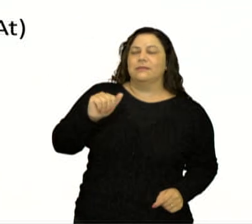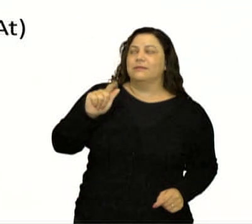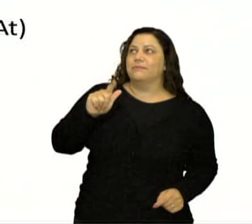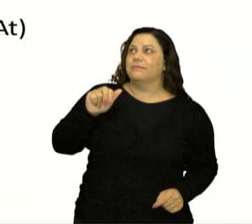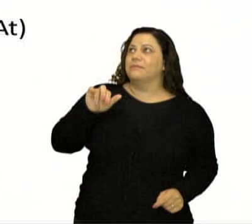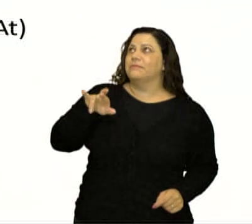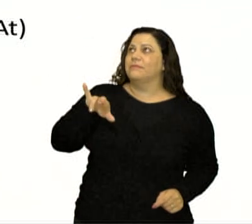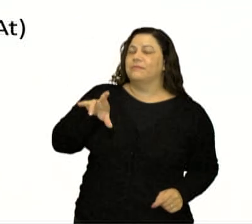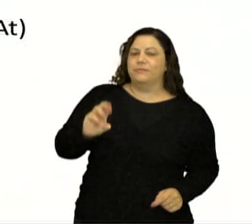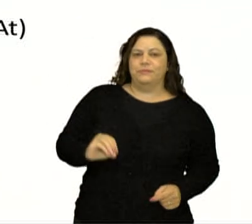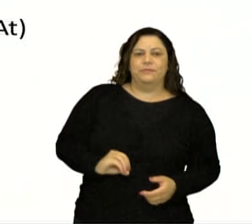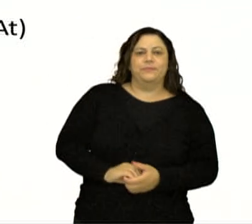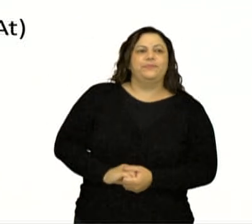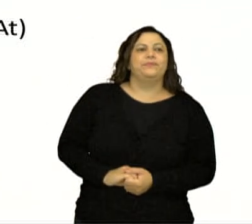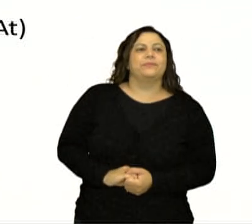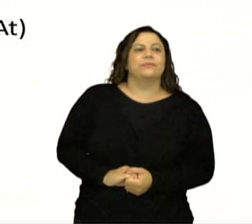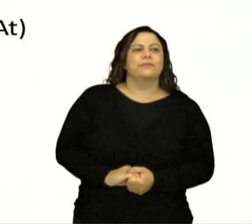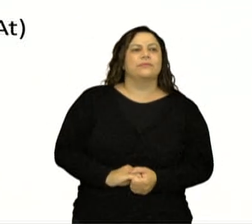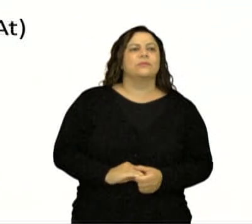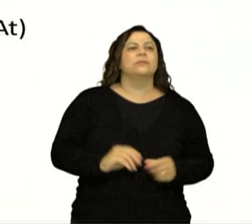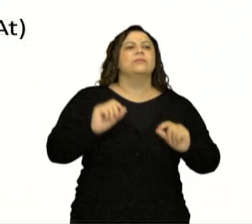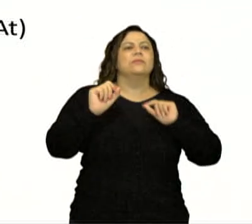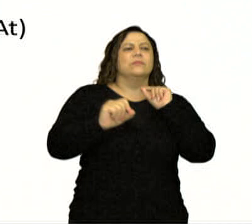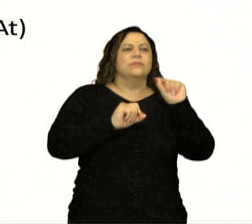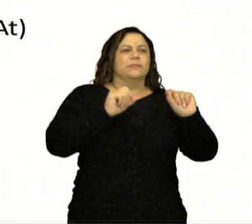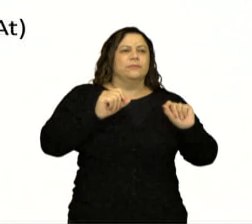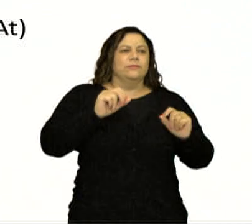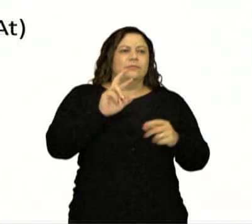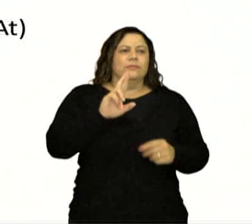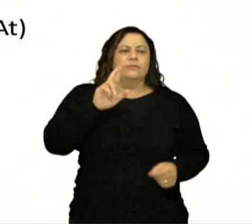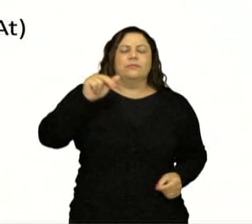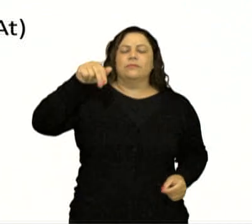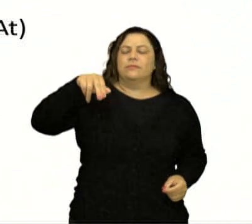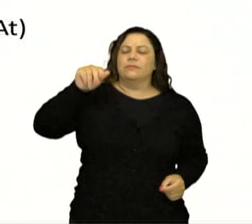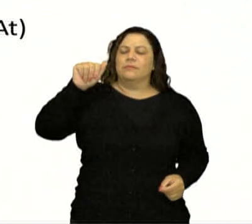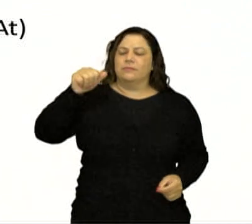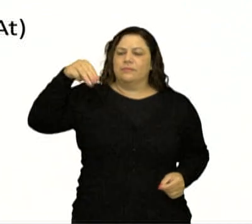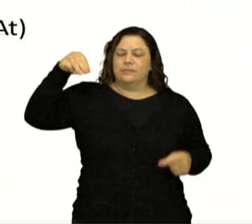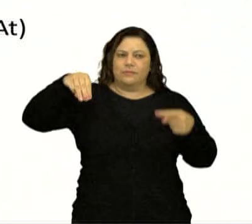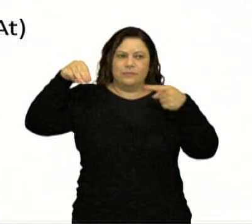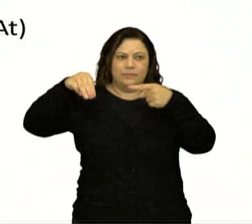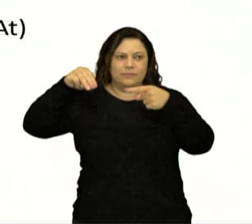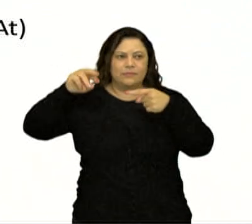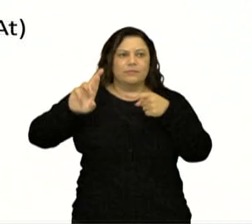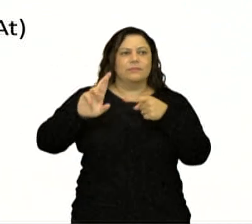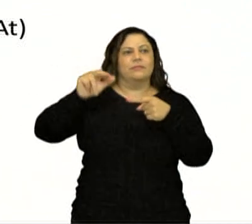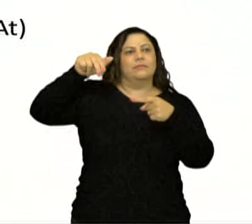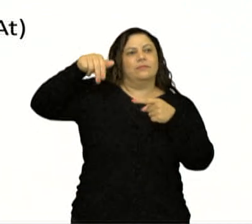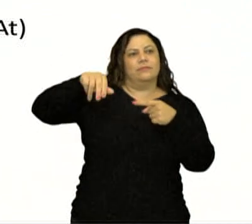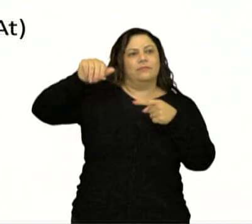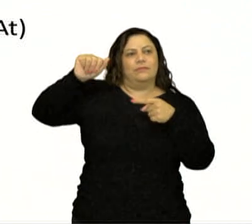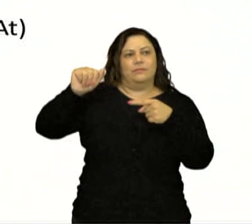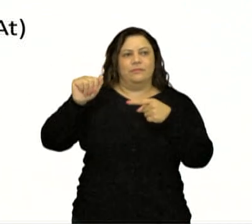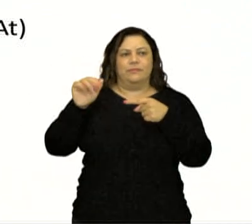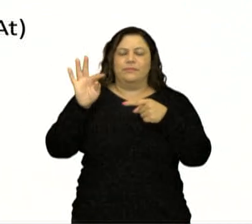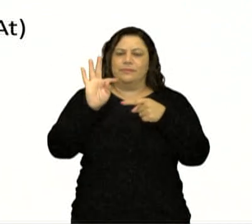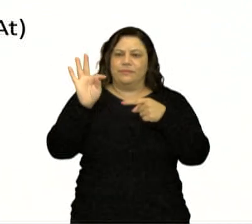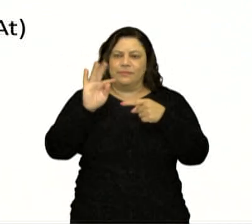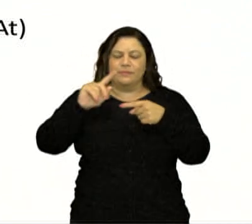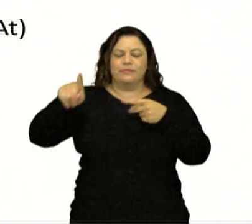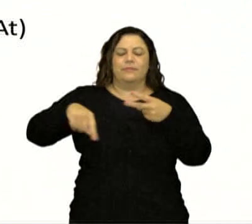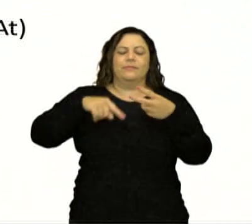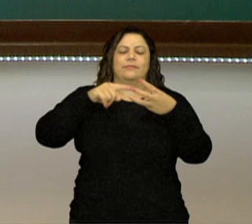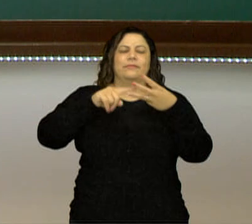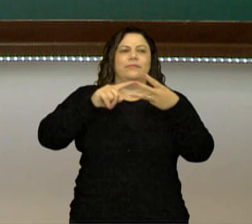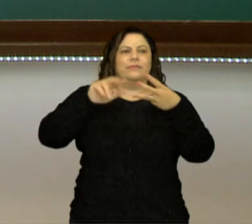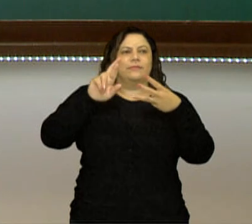tá? O RNA mensageiro, o RNA transportador e o RNA ribossômico são sintetizados a partir da molécula do